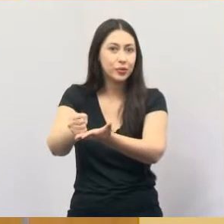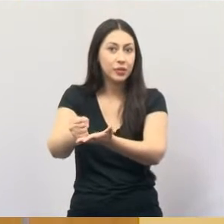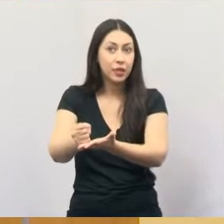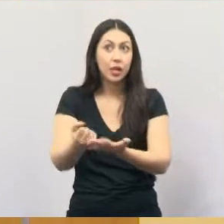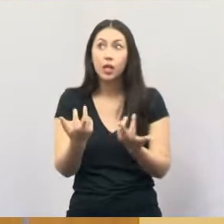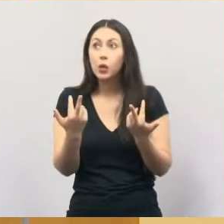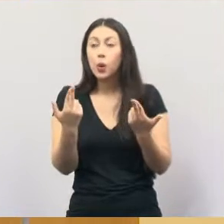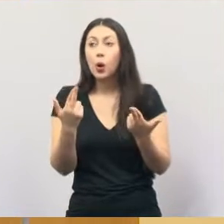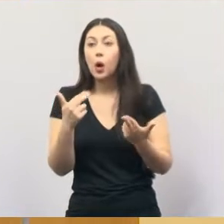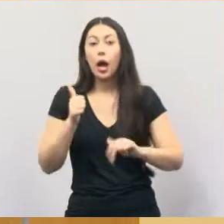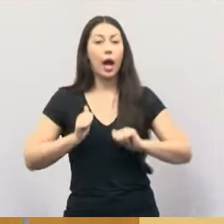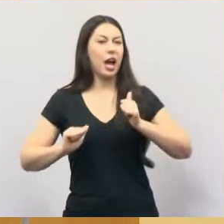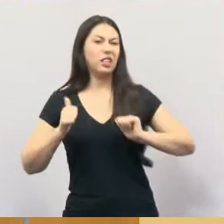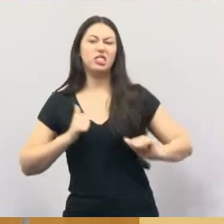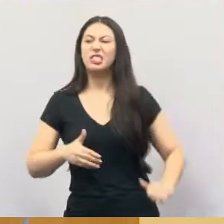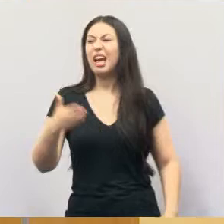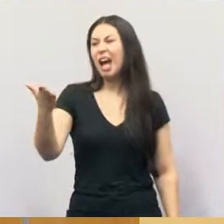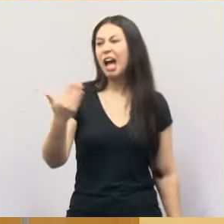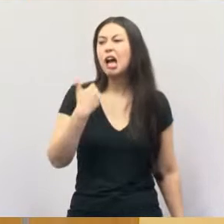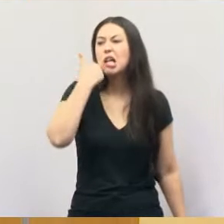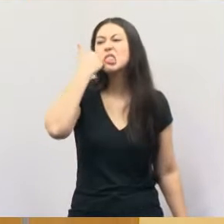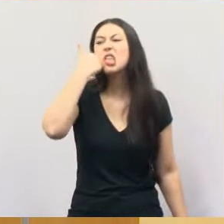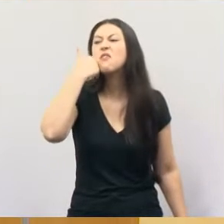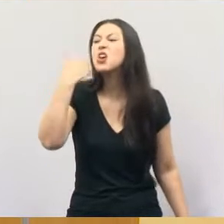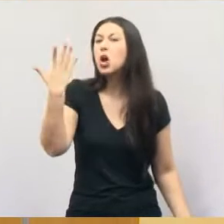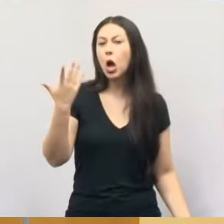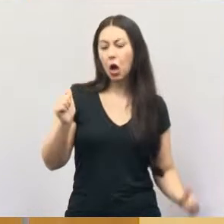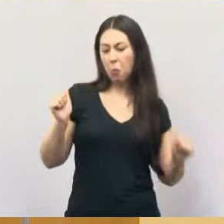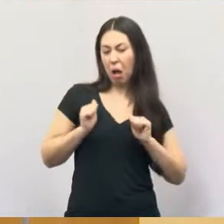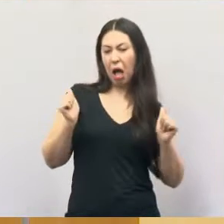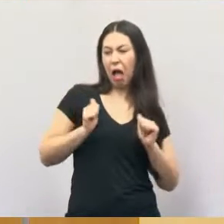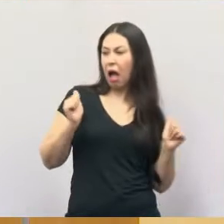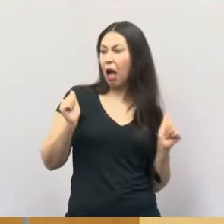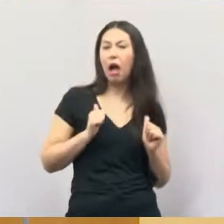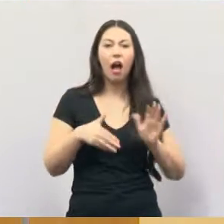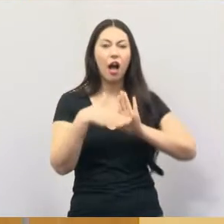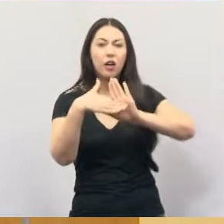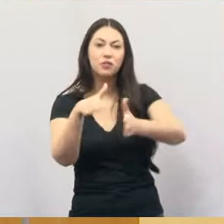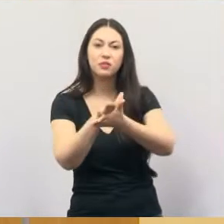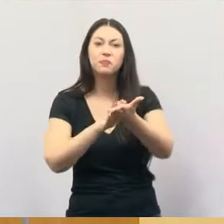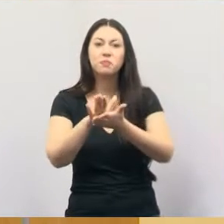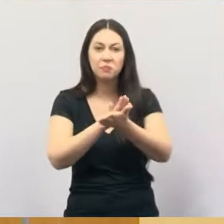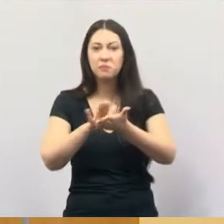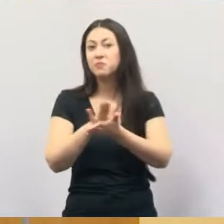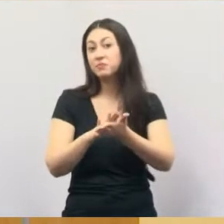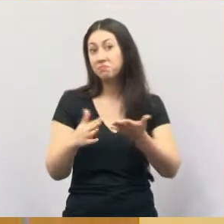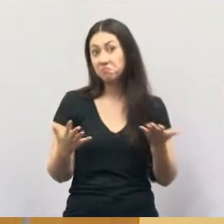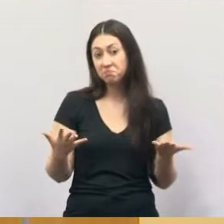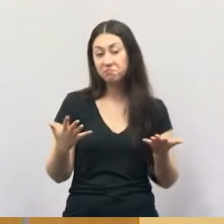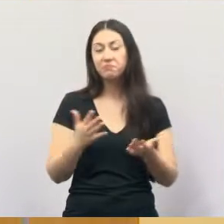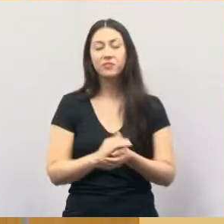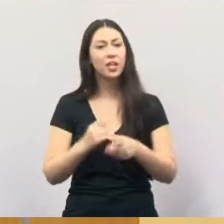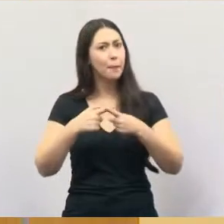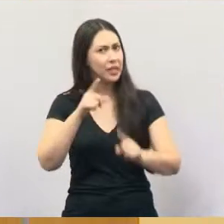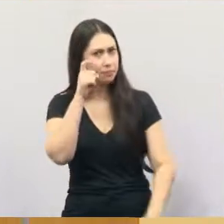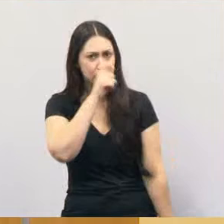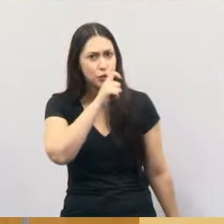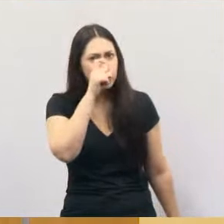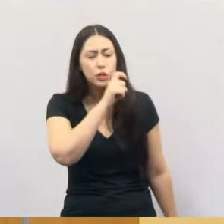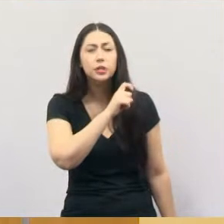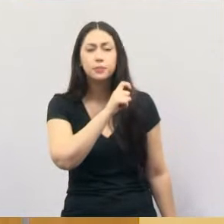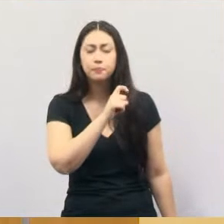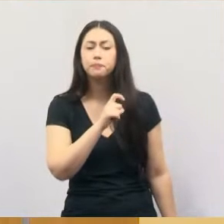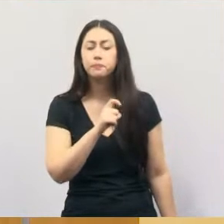os artistas fossem vagabundos, né? Como se os artistas não agregassem nada ao nosso país. E não é verdade, não